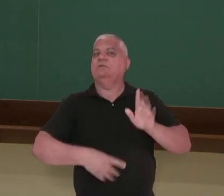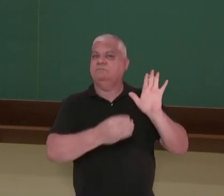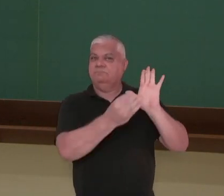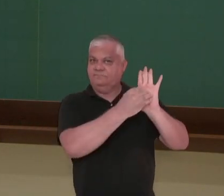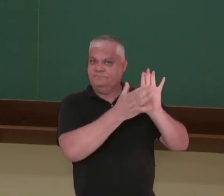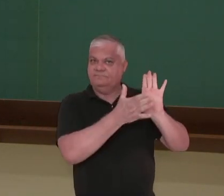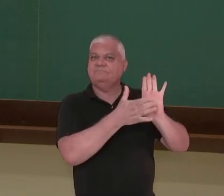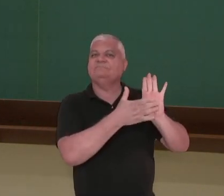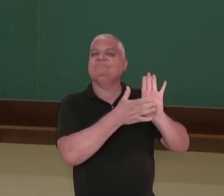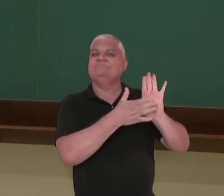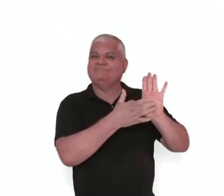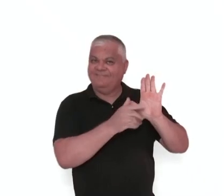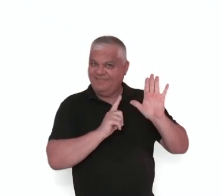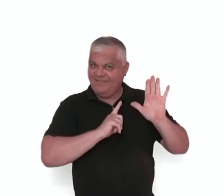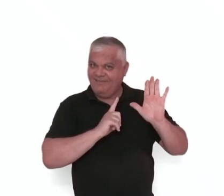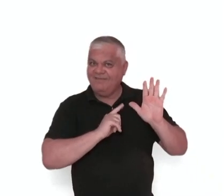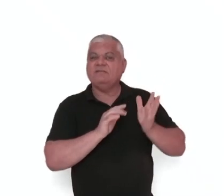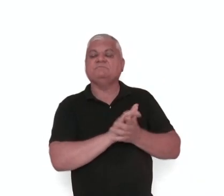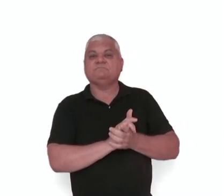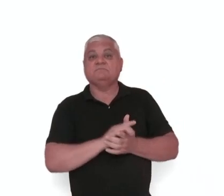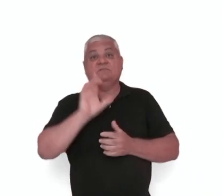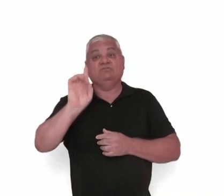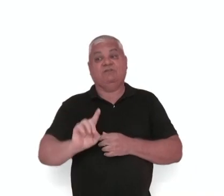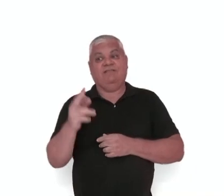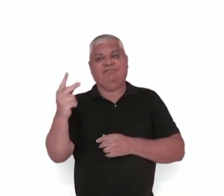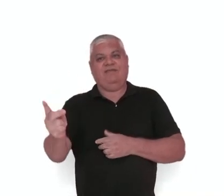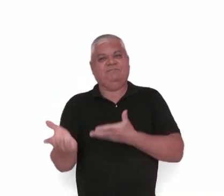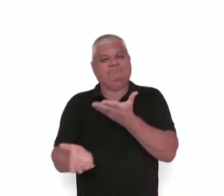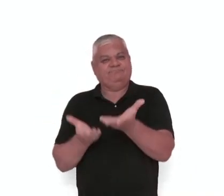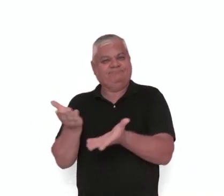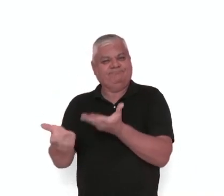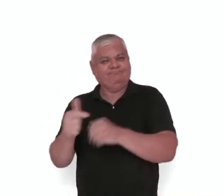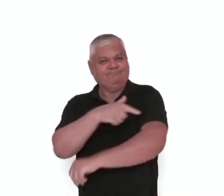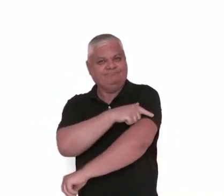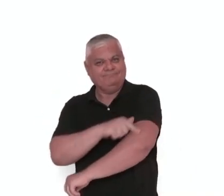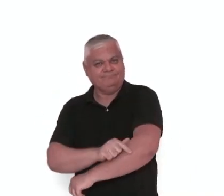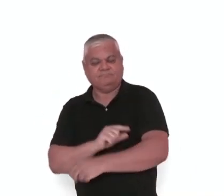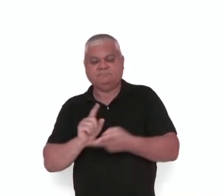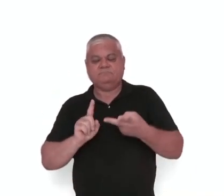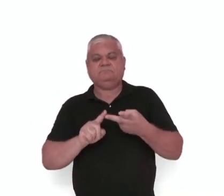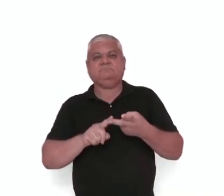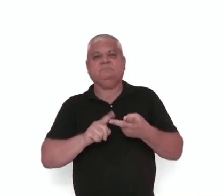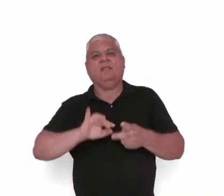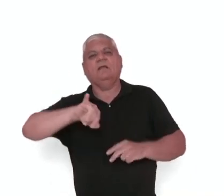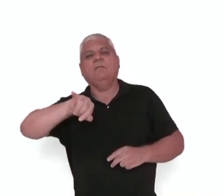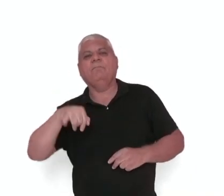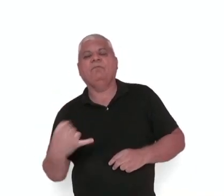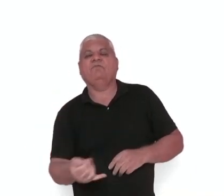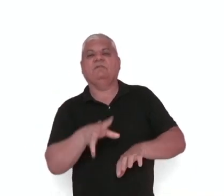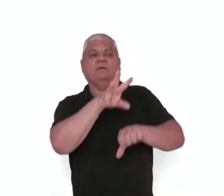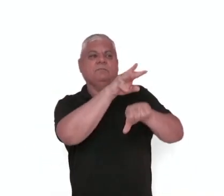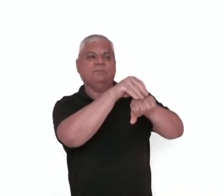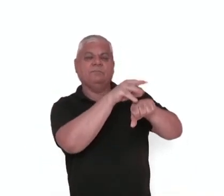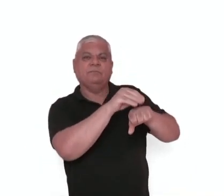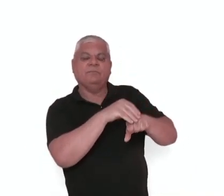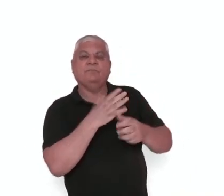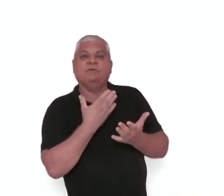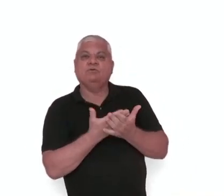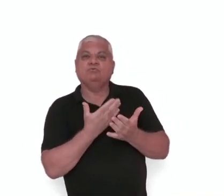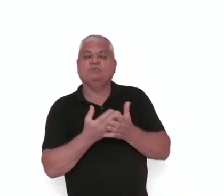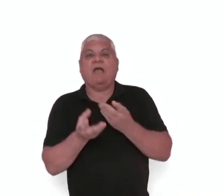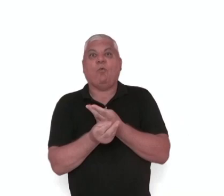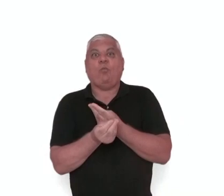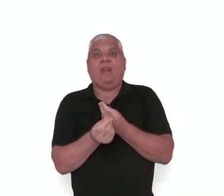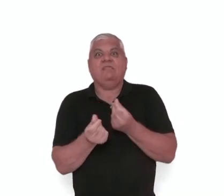Geral do Aluno, justamente. É um direito dele. Usufruir do ensino de uma educação de qualidade, de acordo com o previsto na lei,